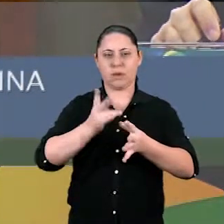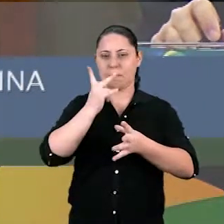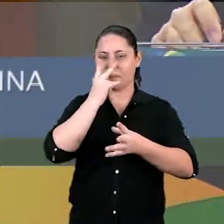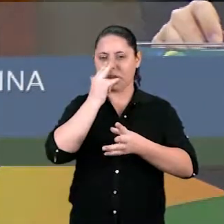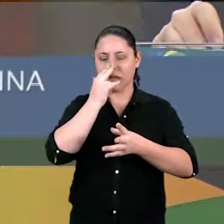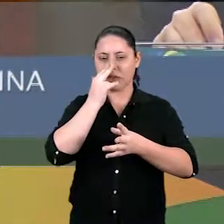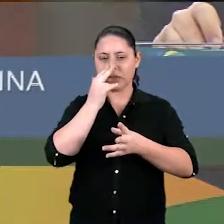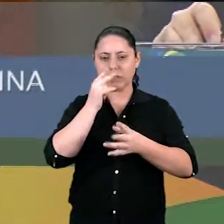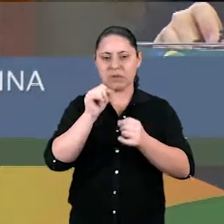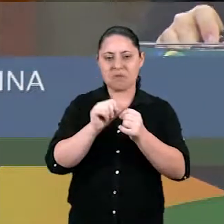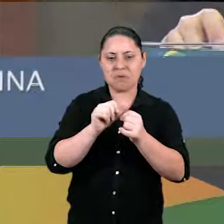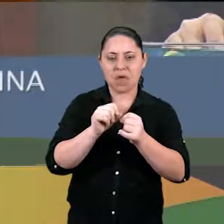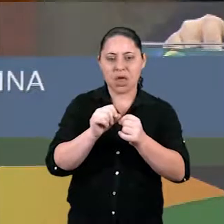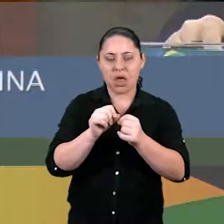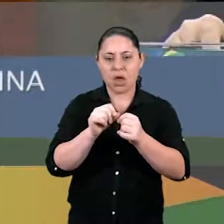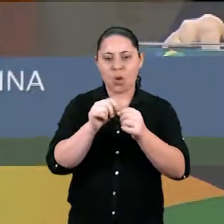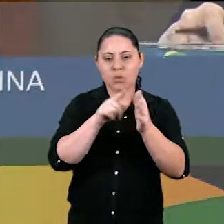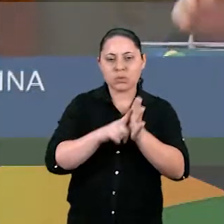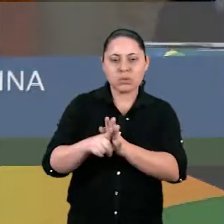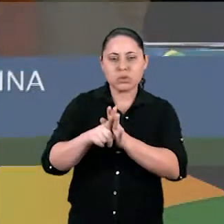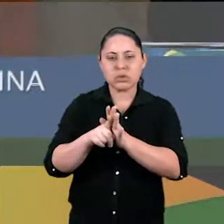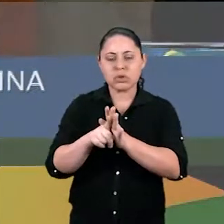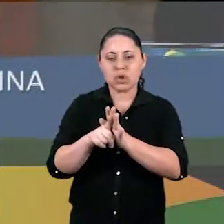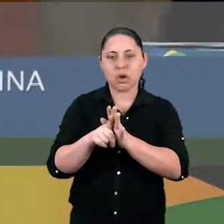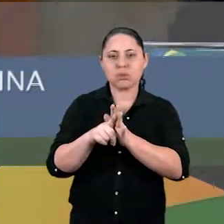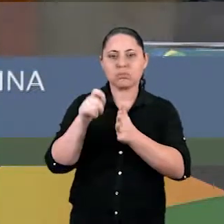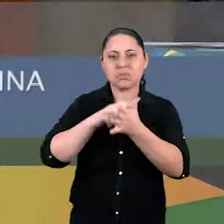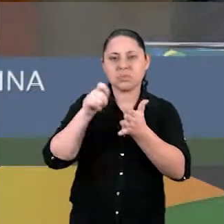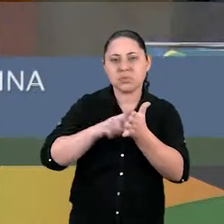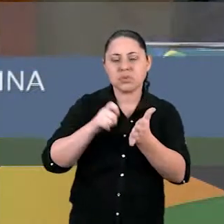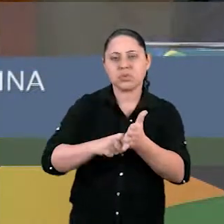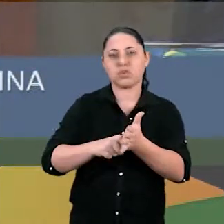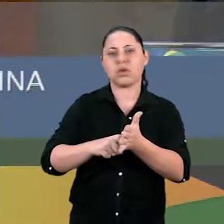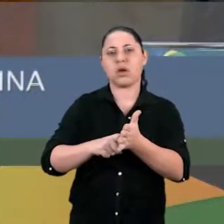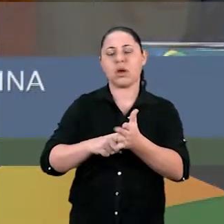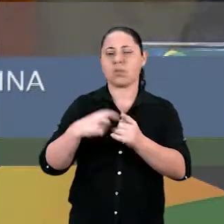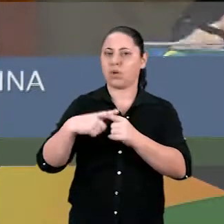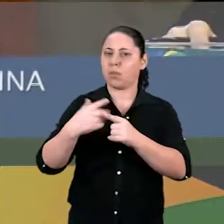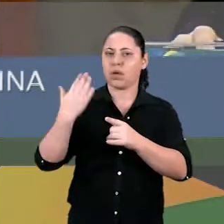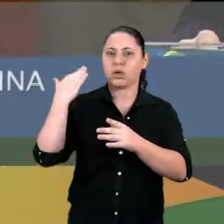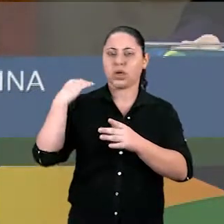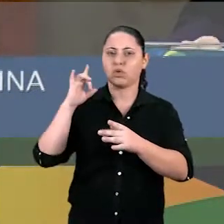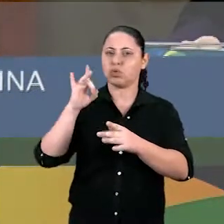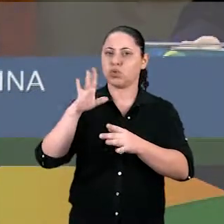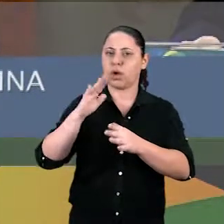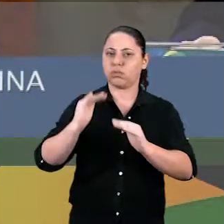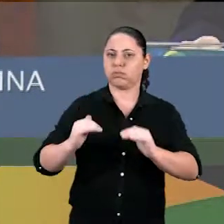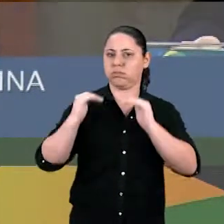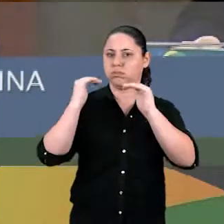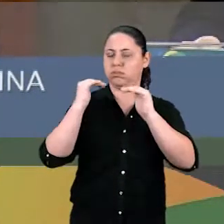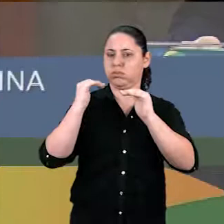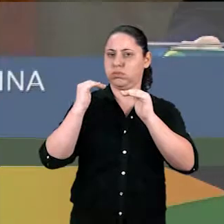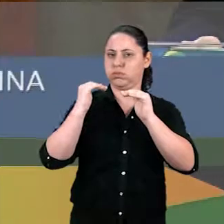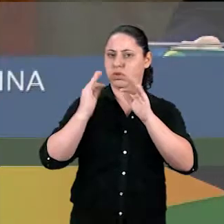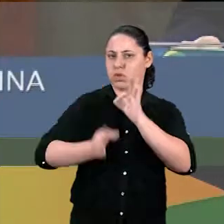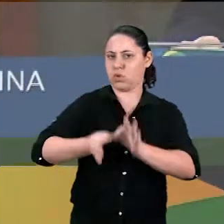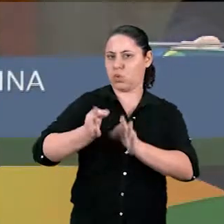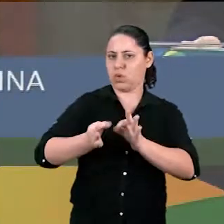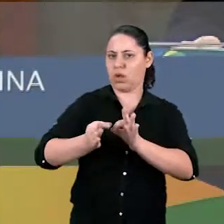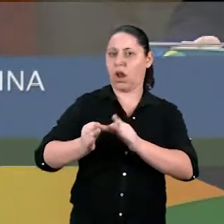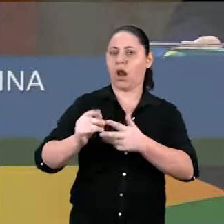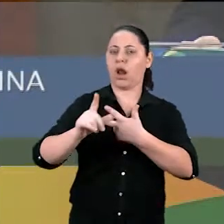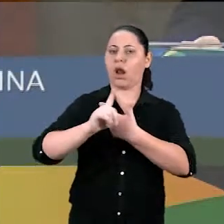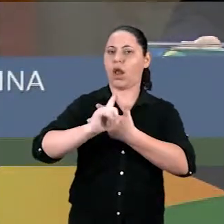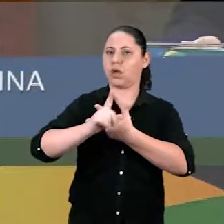políticas públicas que antes eram somente determinadas por presidentes e legisladores. Nas últimas 2 décadas, as cortes